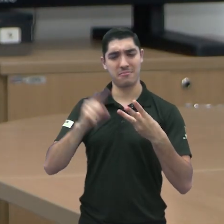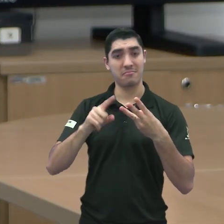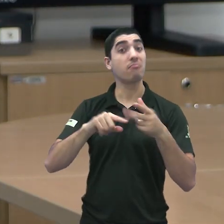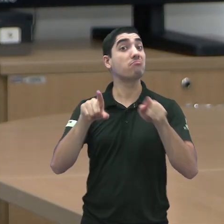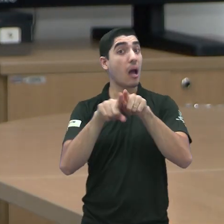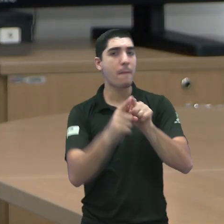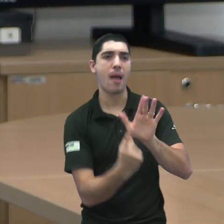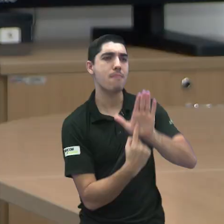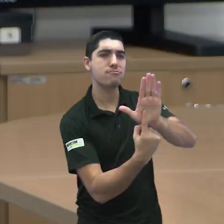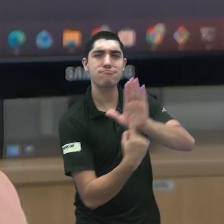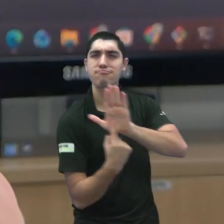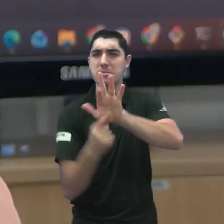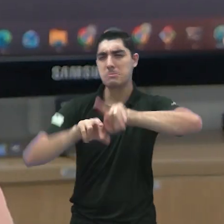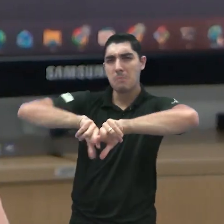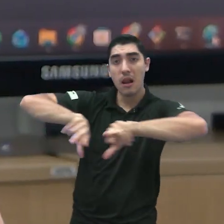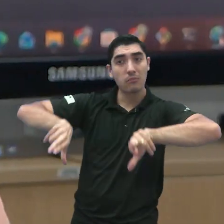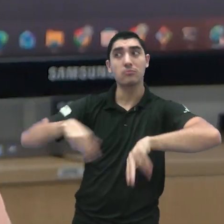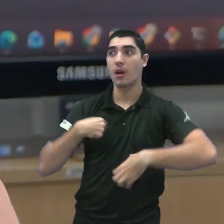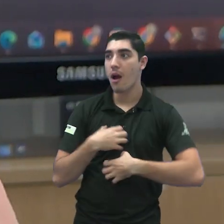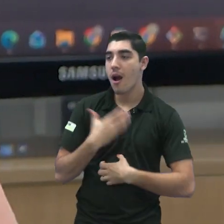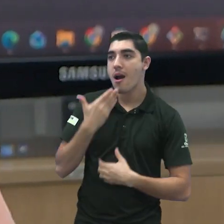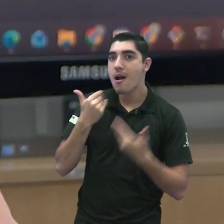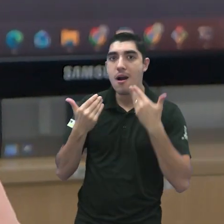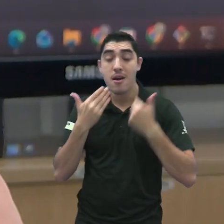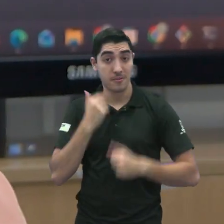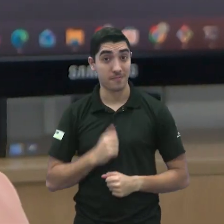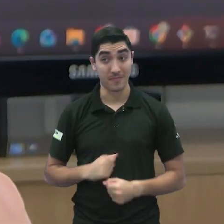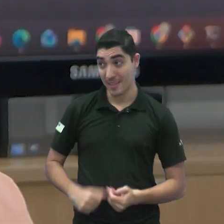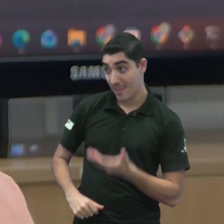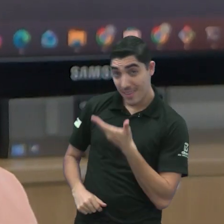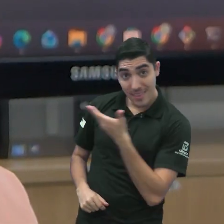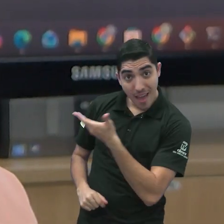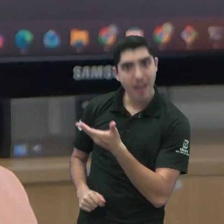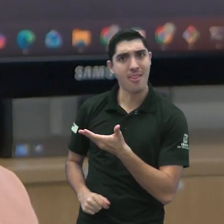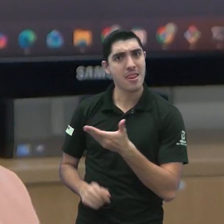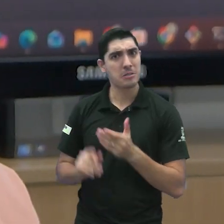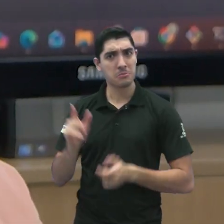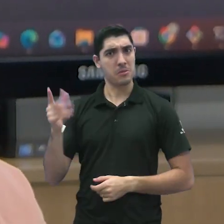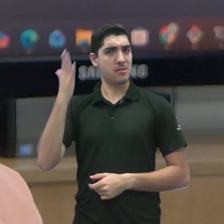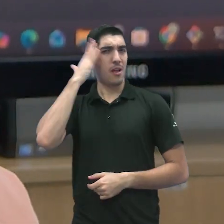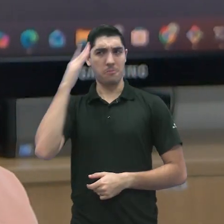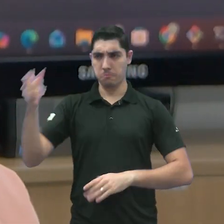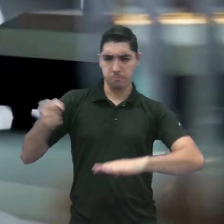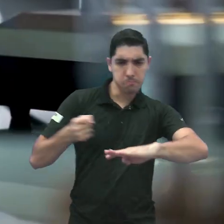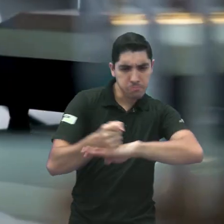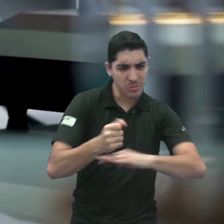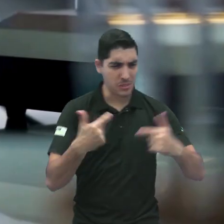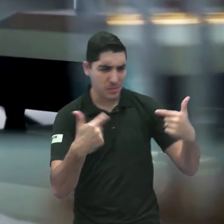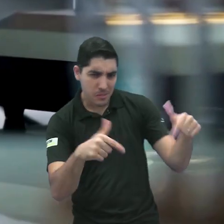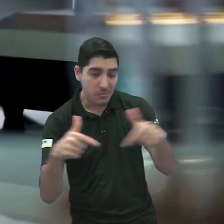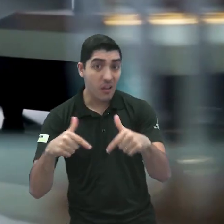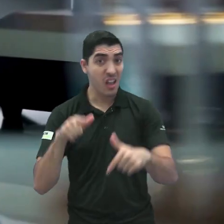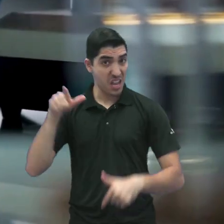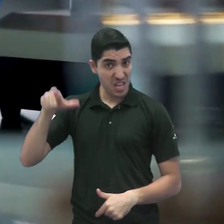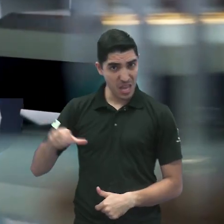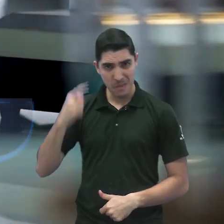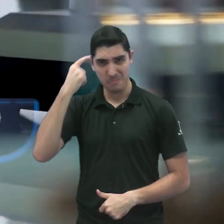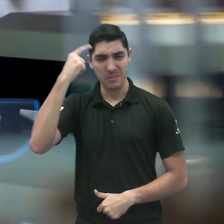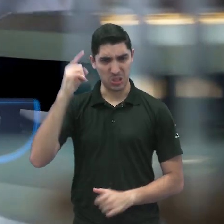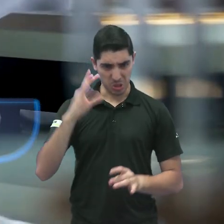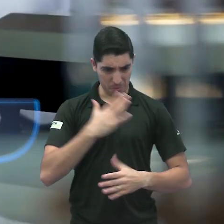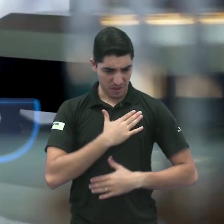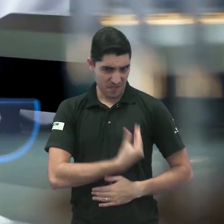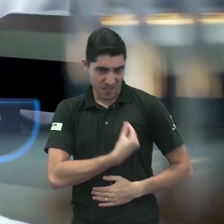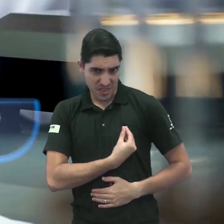trocamos apresentações, né? E para Gislaine, quando uma mulher ocupa seu espaço na ciência, ela não abre caminho só para